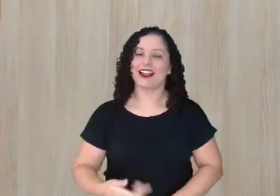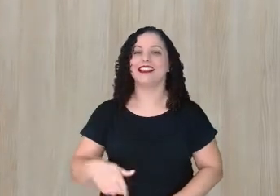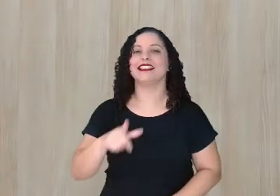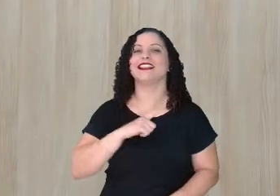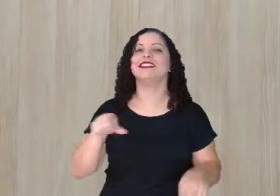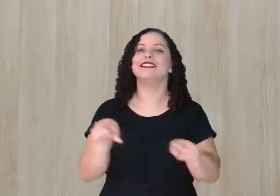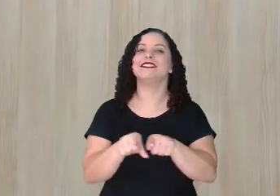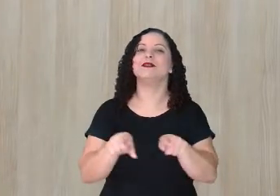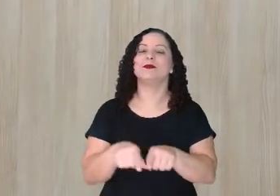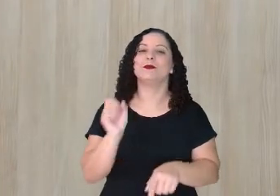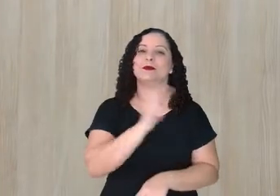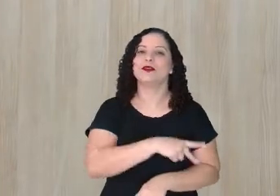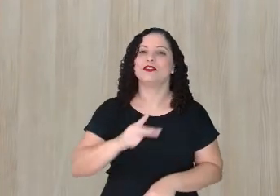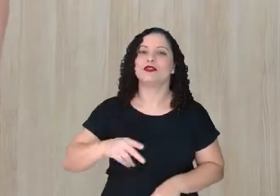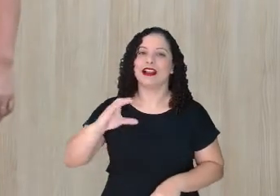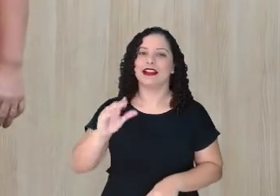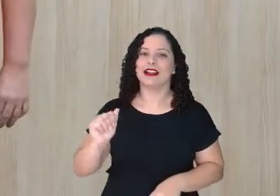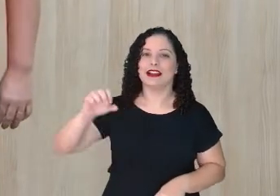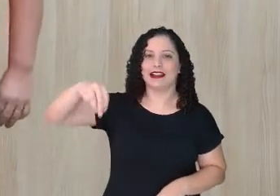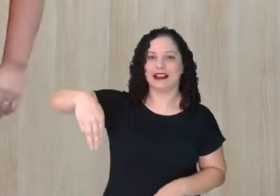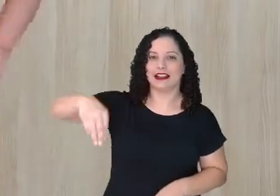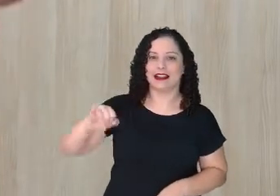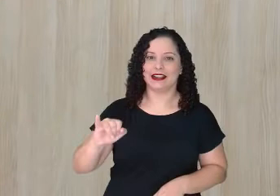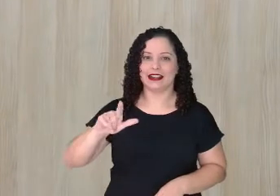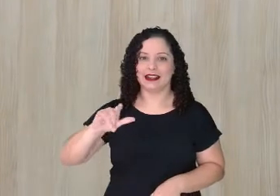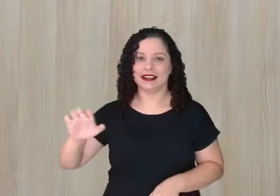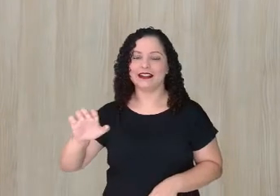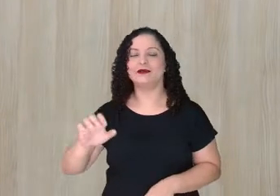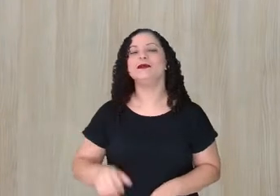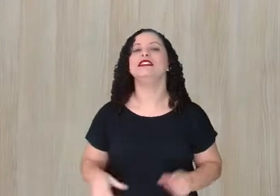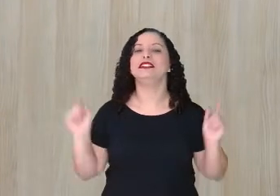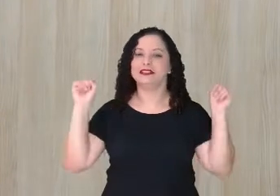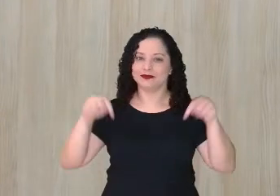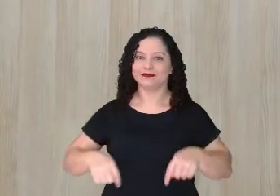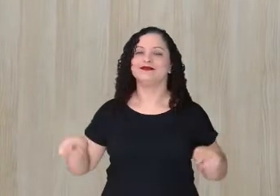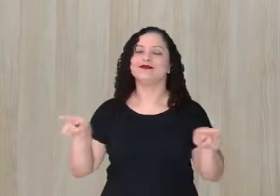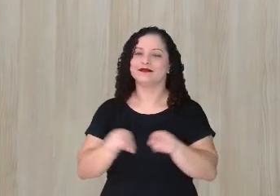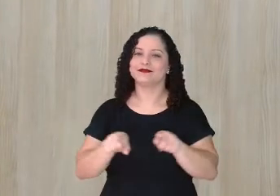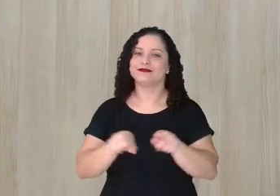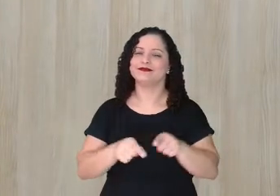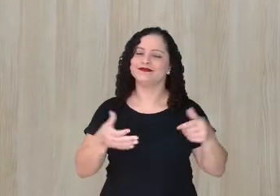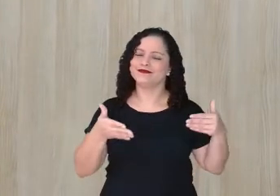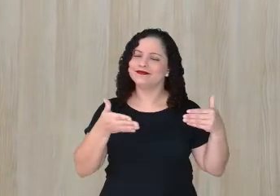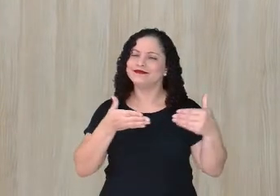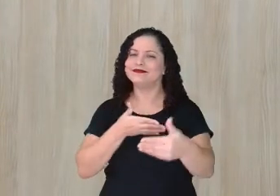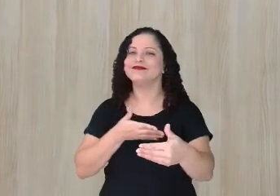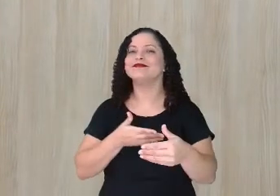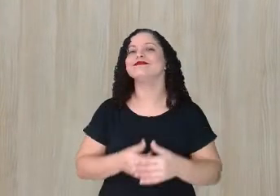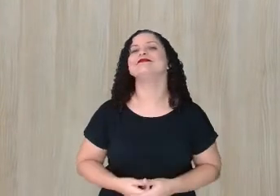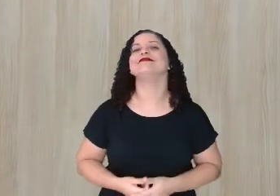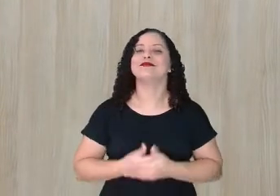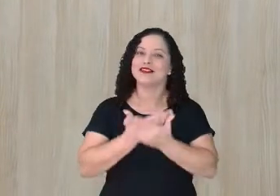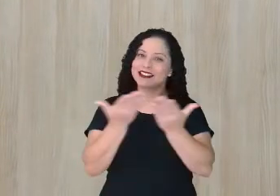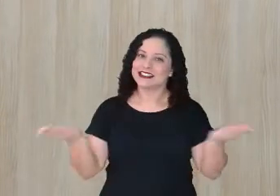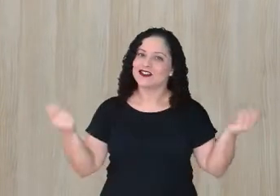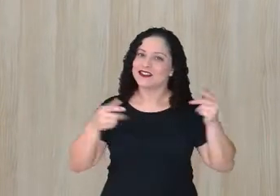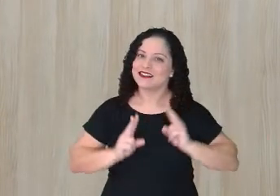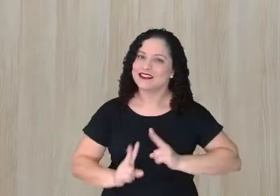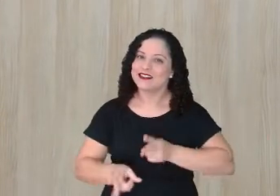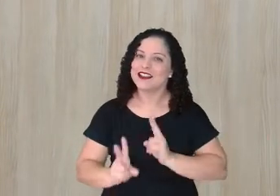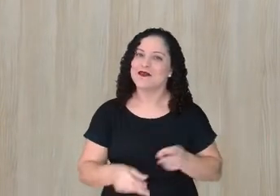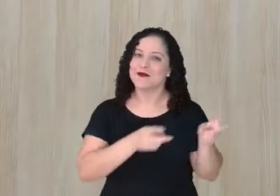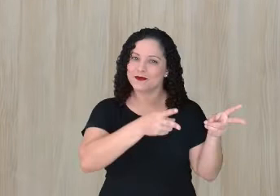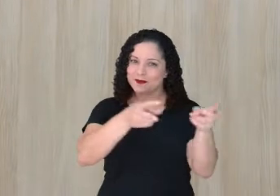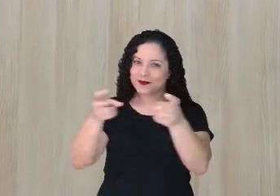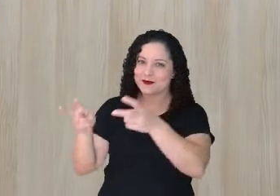Camille Borba, que também vocês vão ver, vão estar continuando, né? Continuarão vendo Camille Borba por